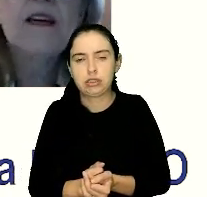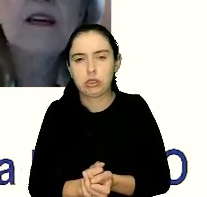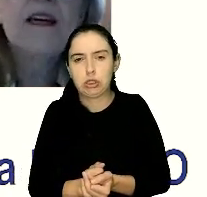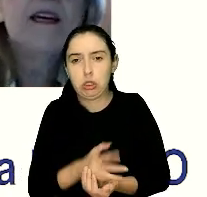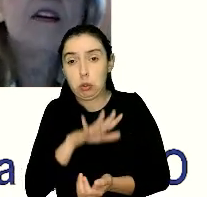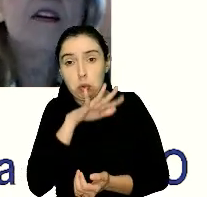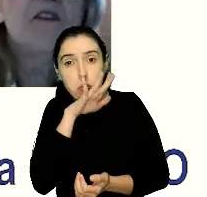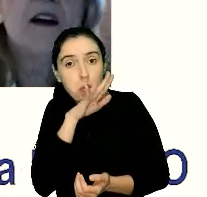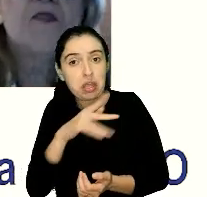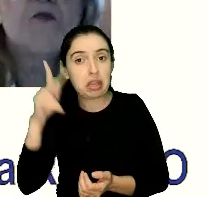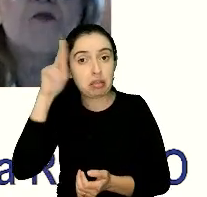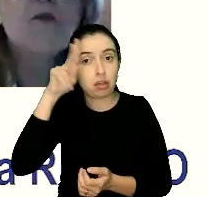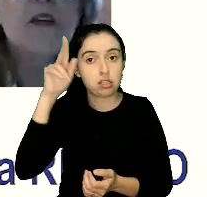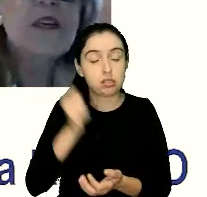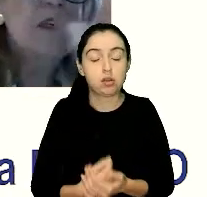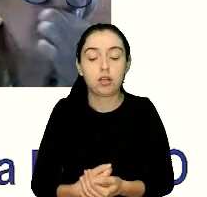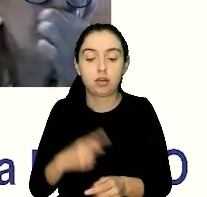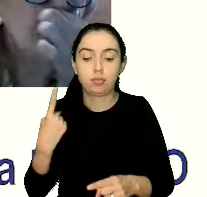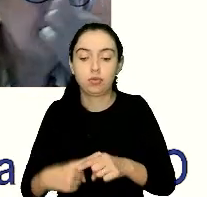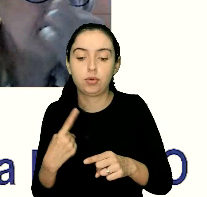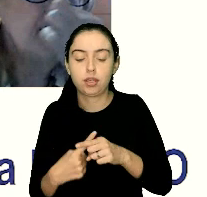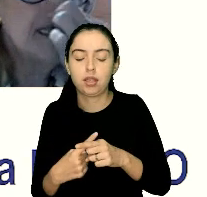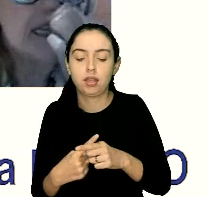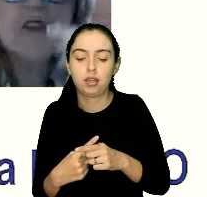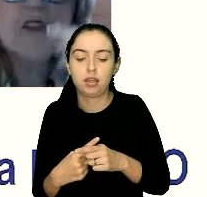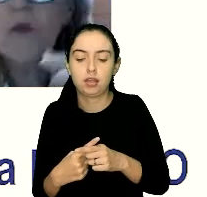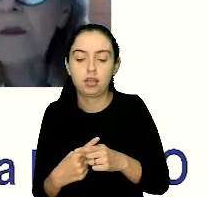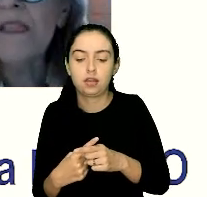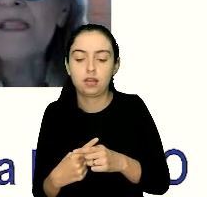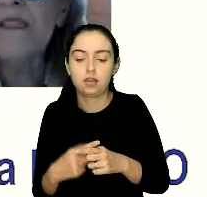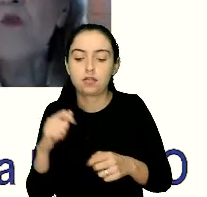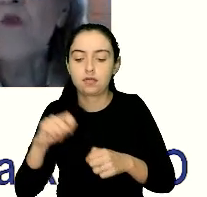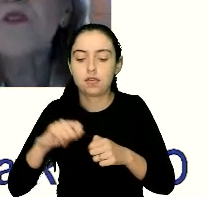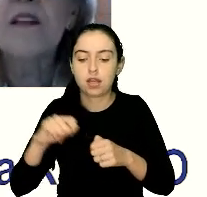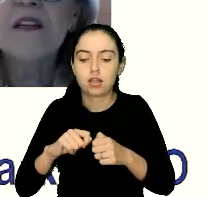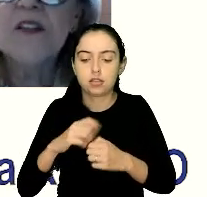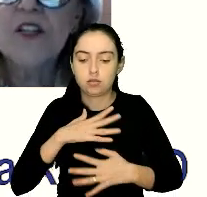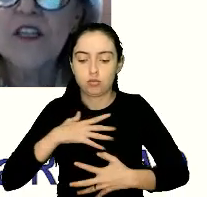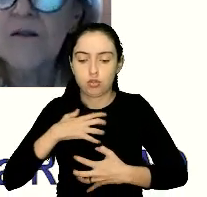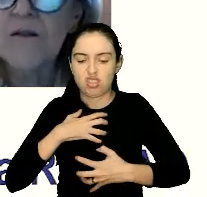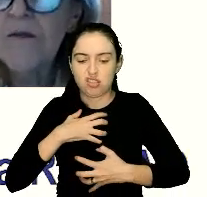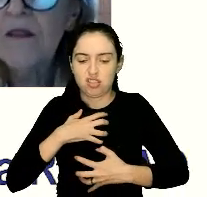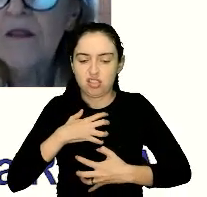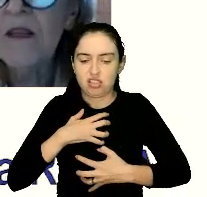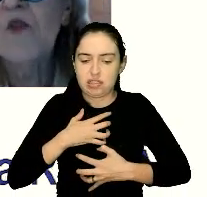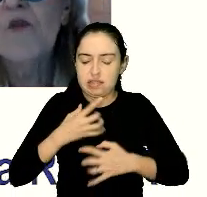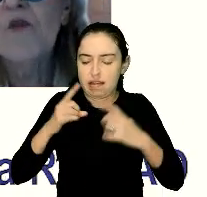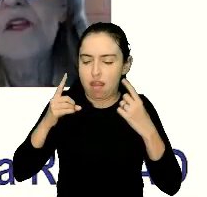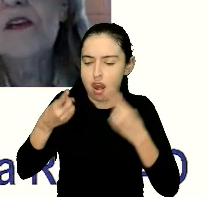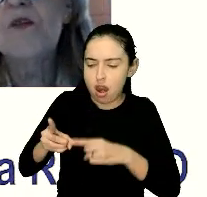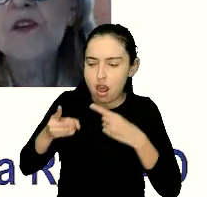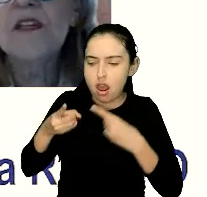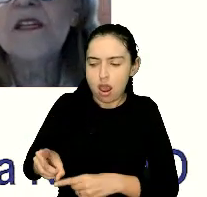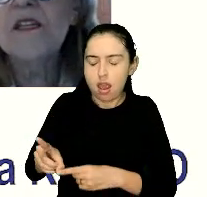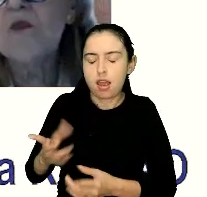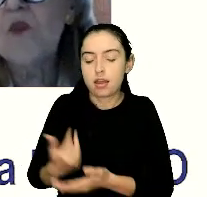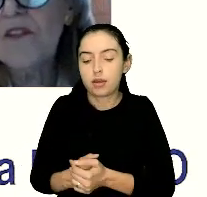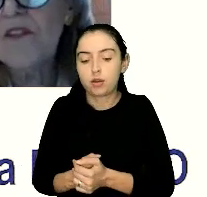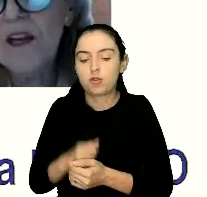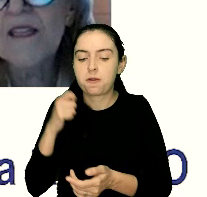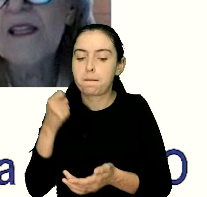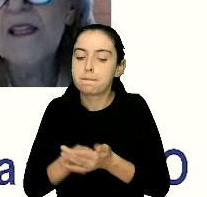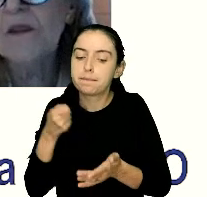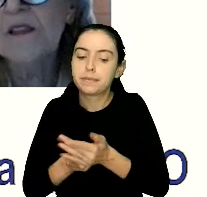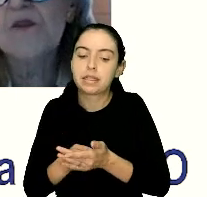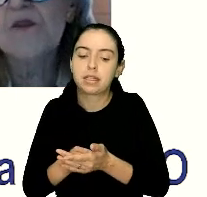história, porque ele faz com que exista uma pressão constante, né, que obriga o